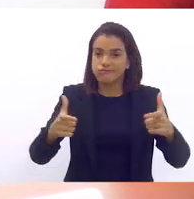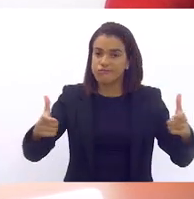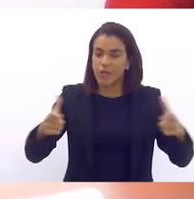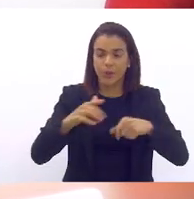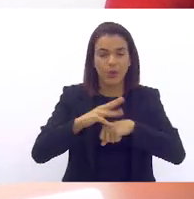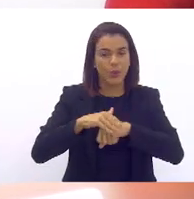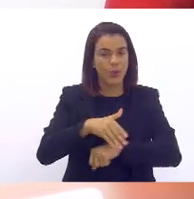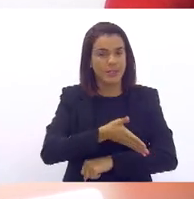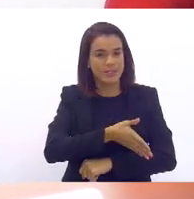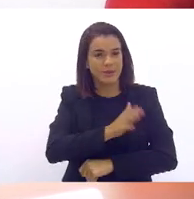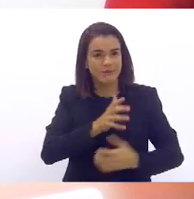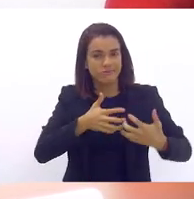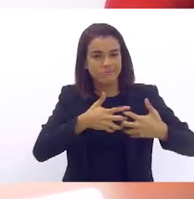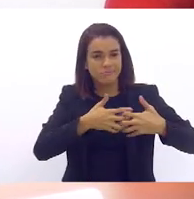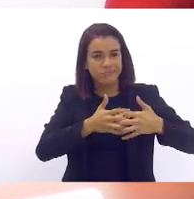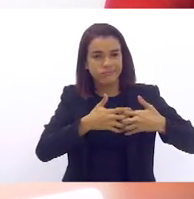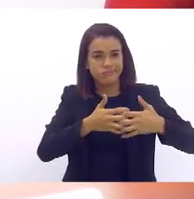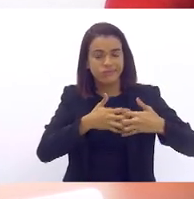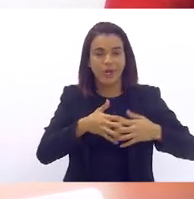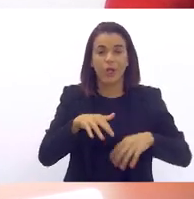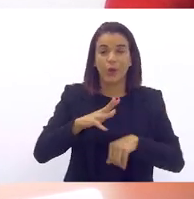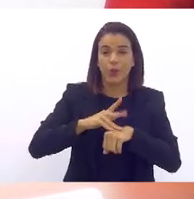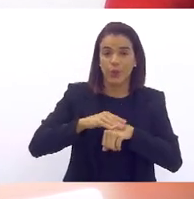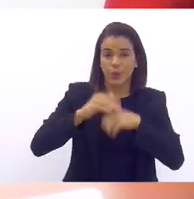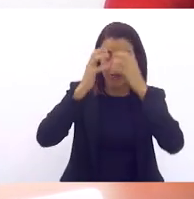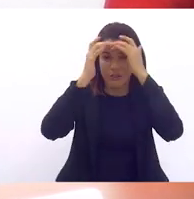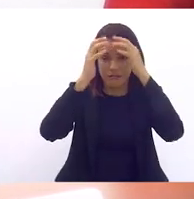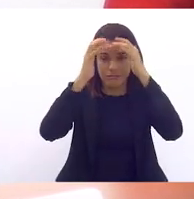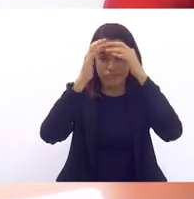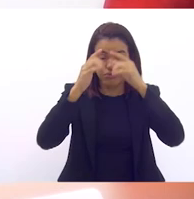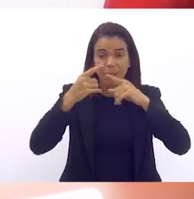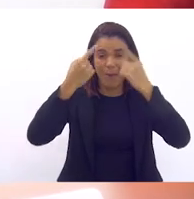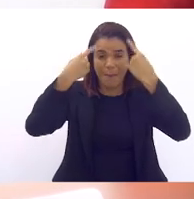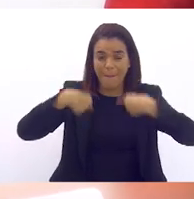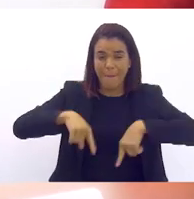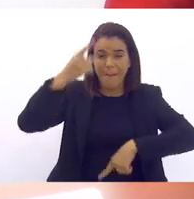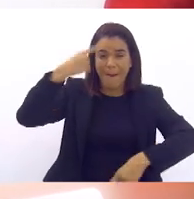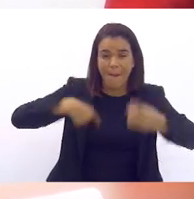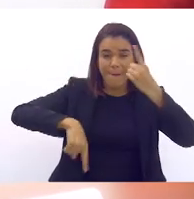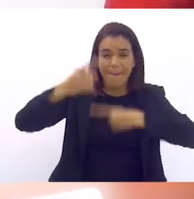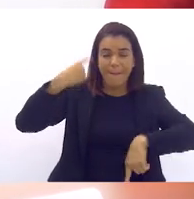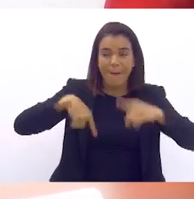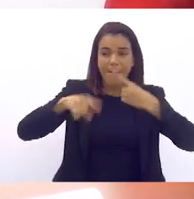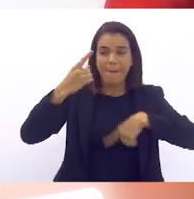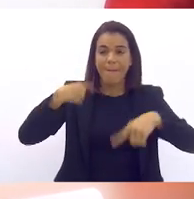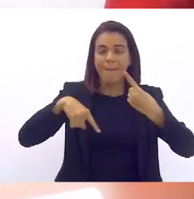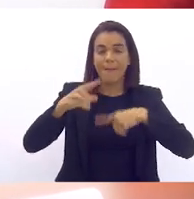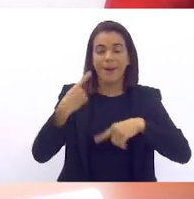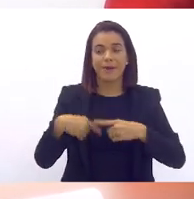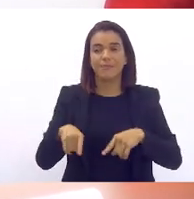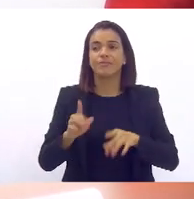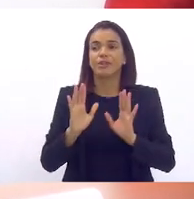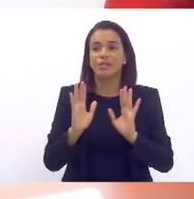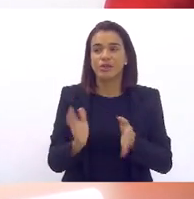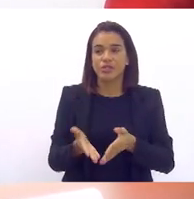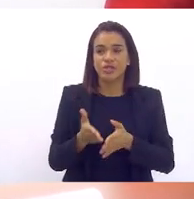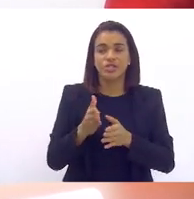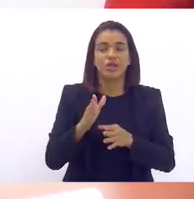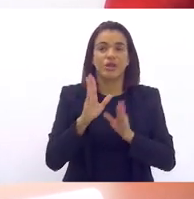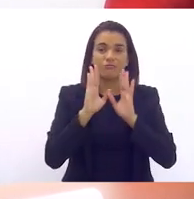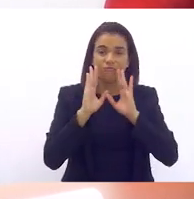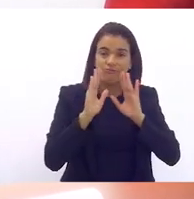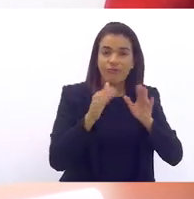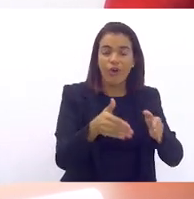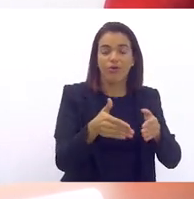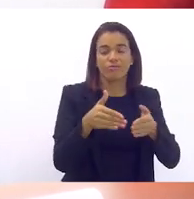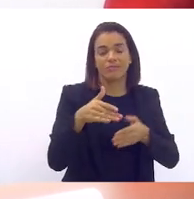cardíacas eh doenças neurológicas metabólicas enfim que tão eh na mira da indústria farmacêutico é aí que tá